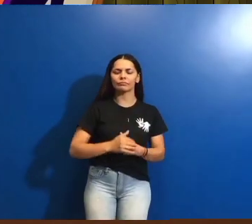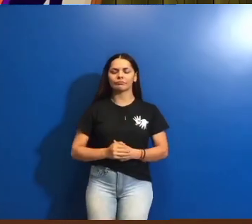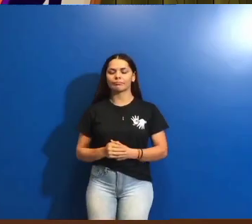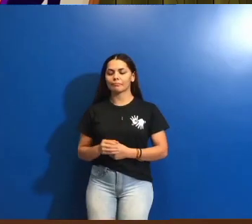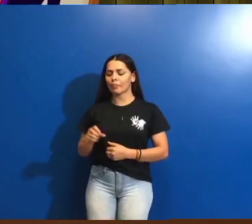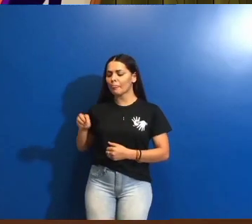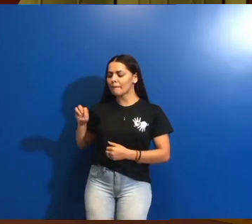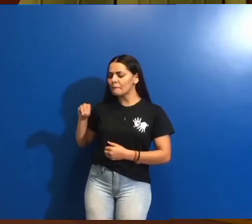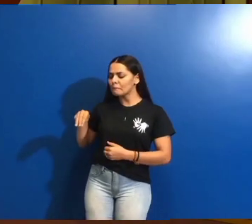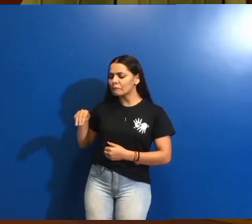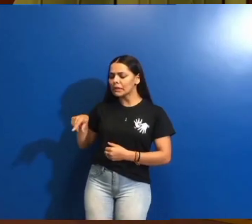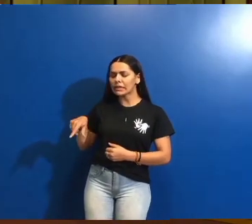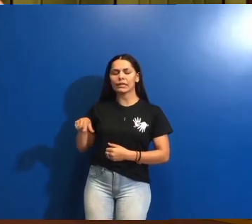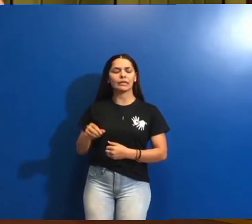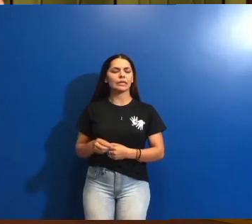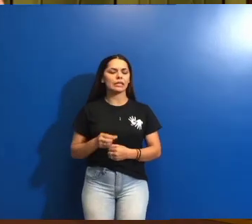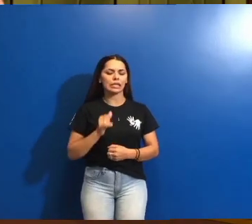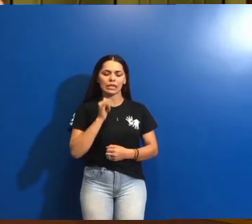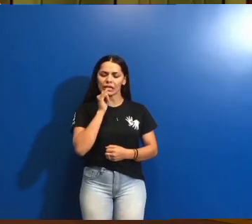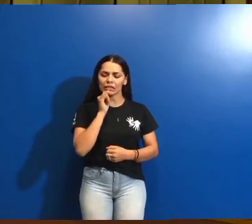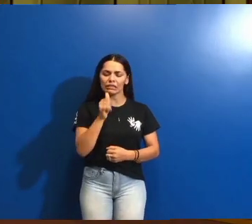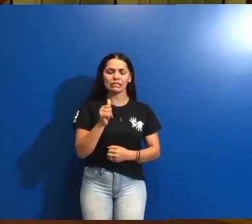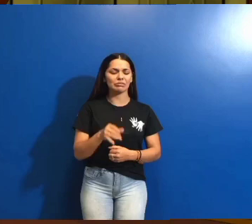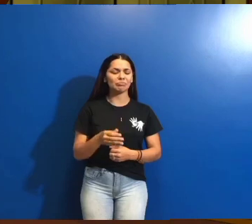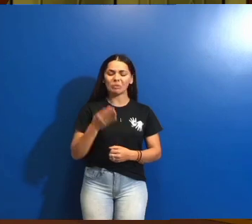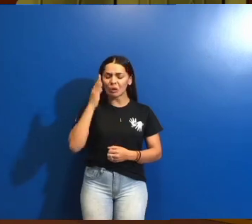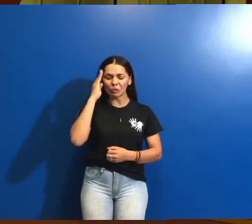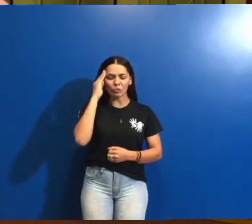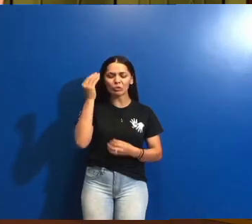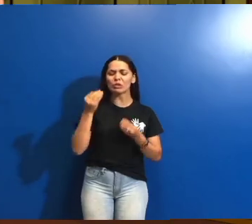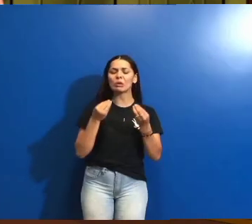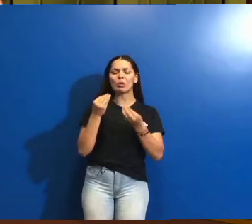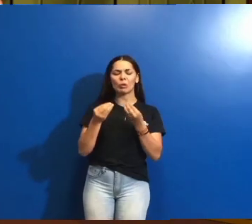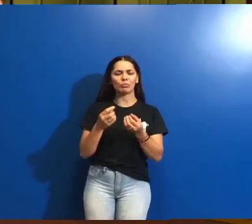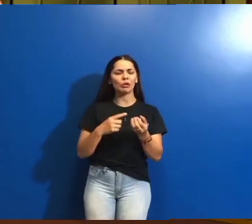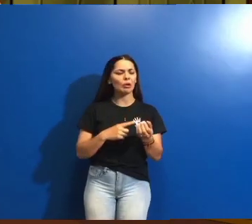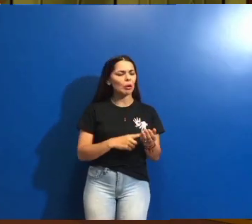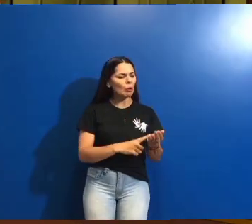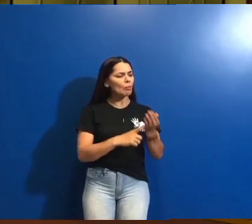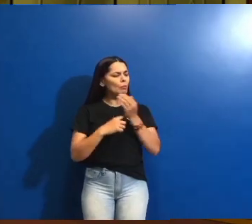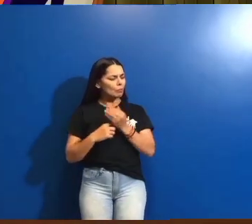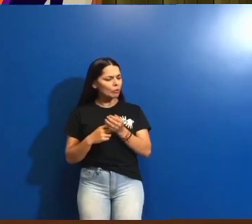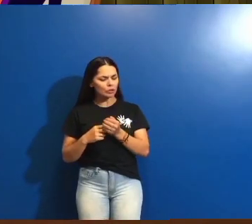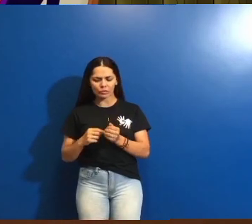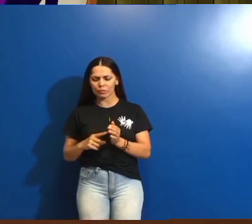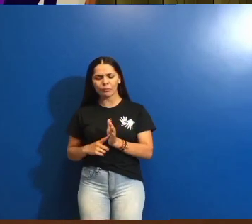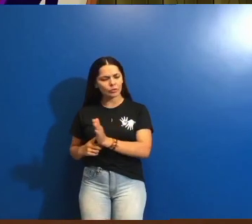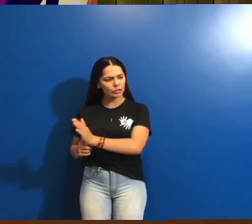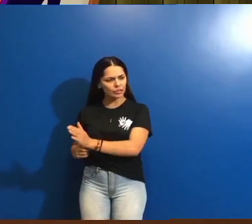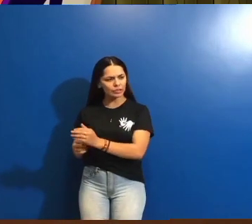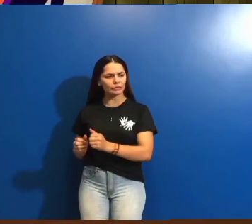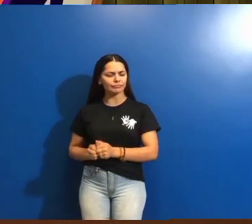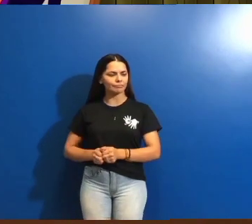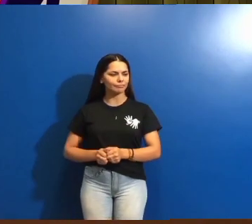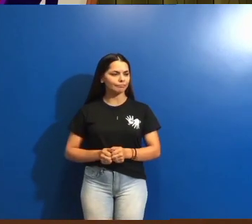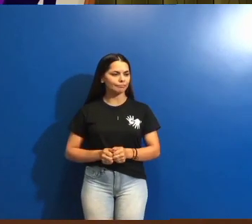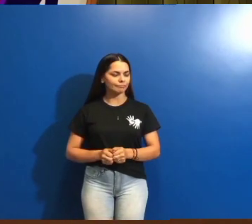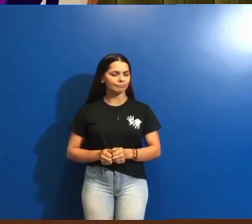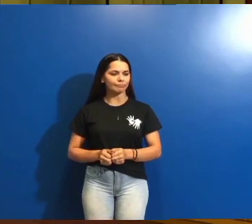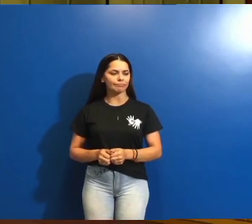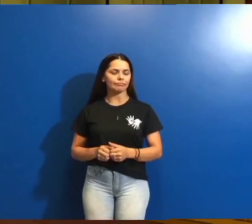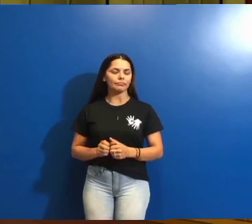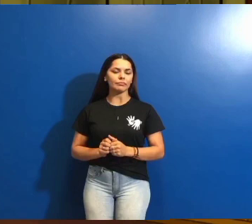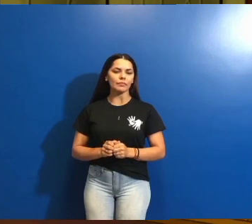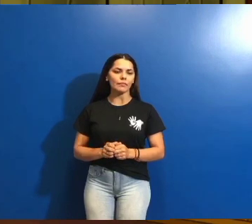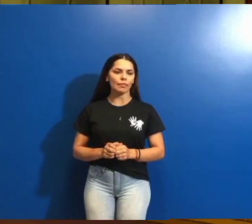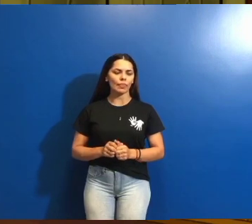devidamente iluminado. Maria disse à bruxa: Eu não sei como fazer isso. Você pode me mostrar como checá-lo para